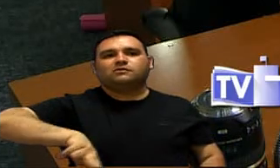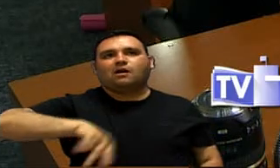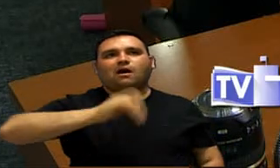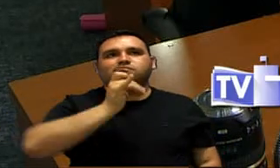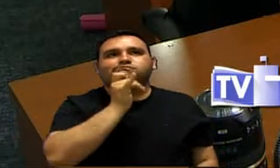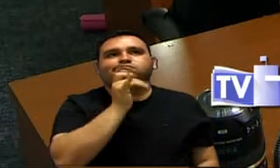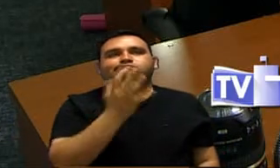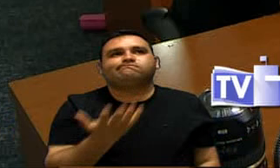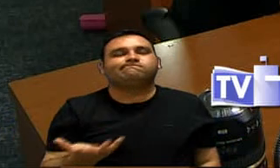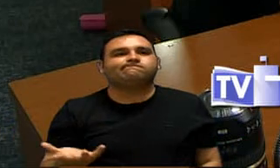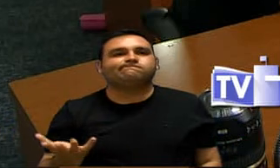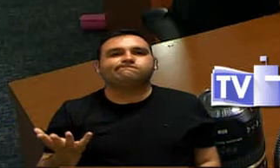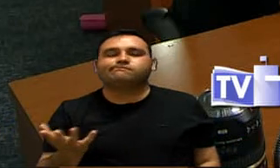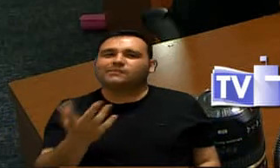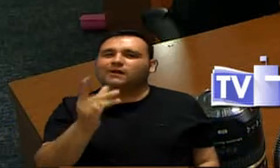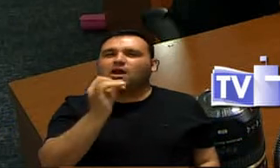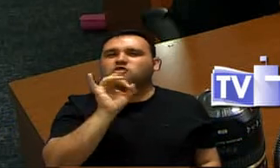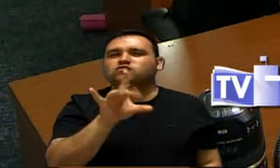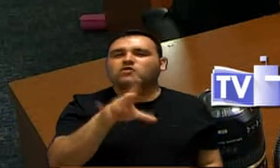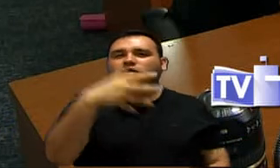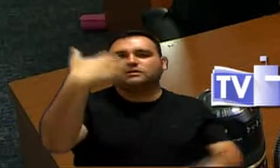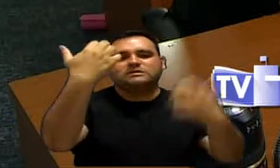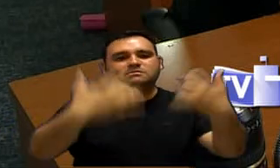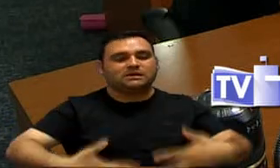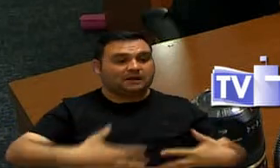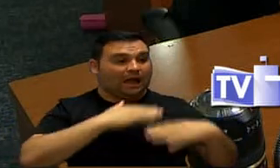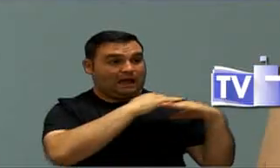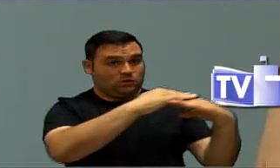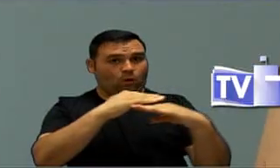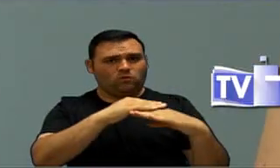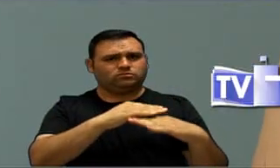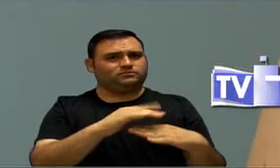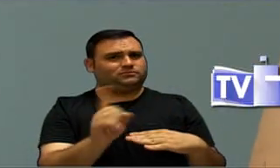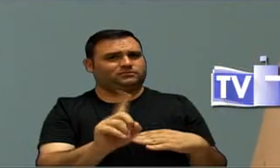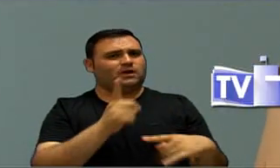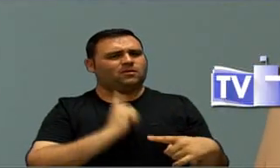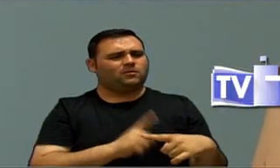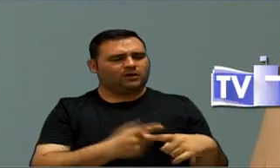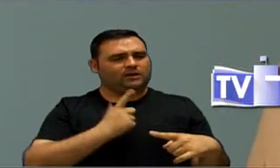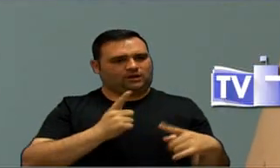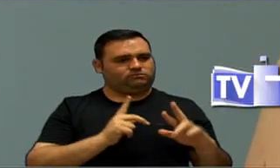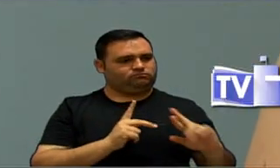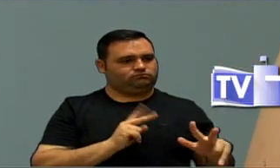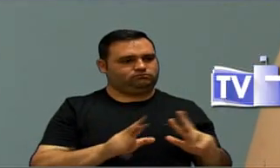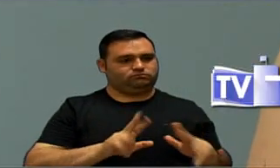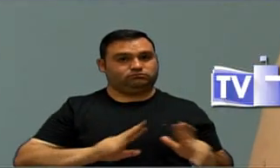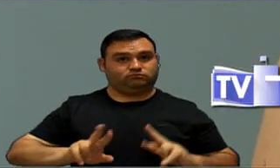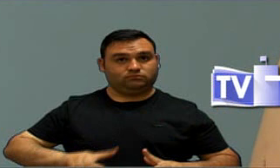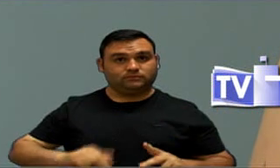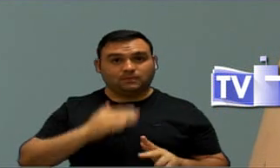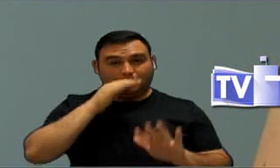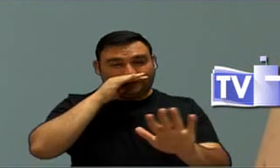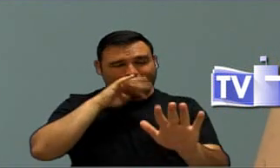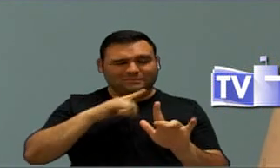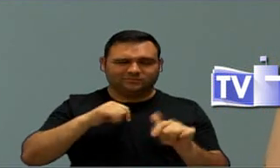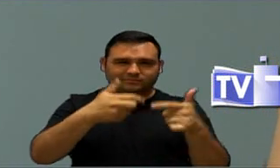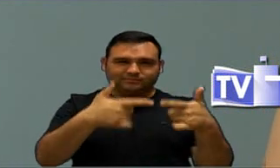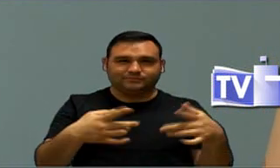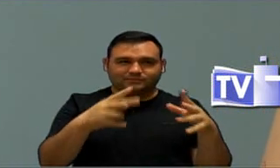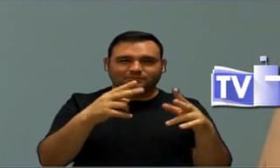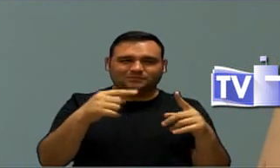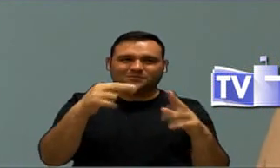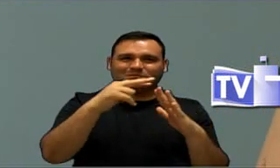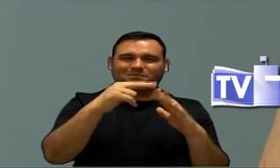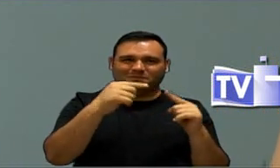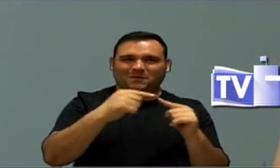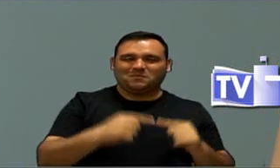sentido de apenas falar que somos todos iguais, tá? Porque nós temos as nossas diferenças. Mas tudo que diz respeito